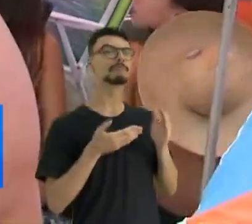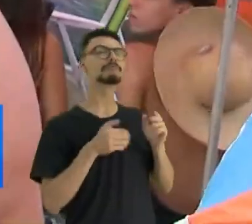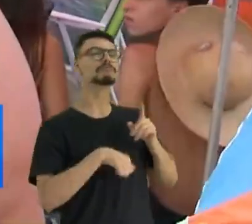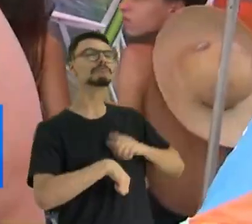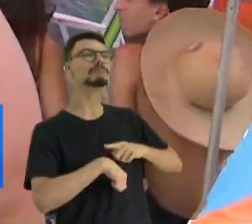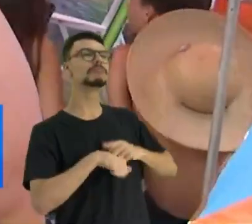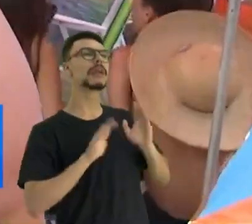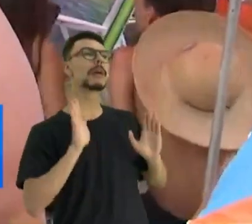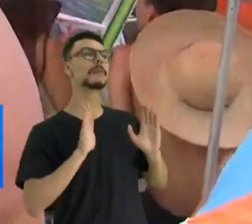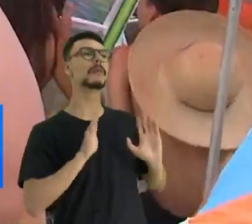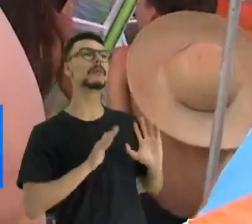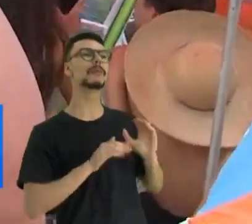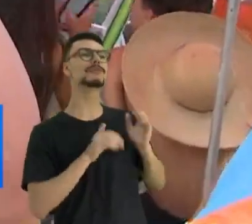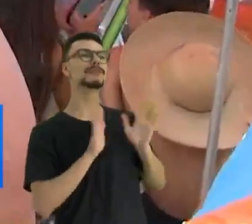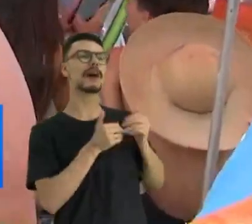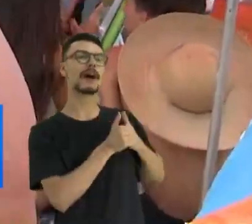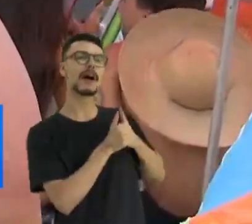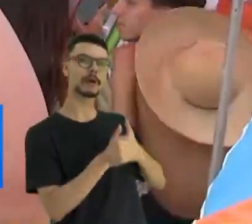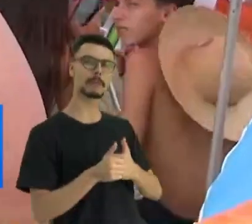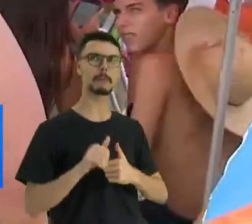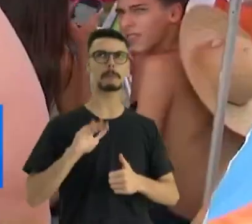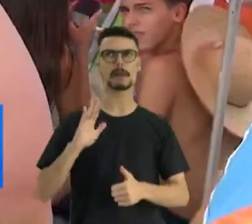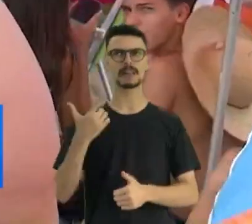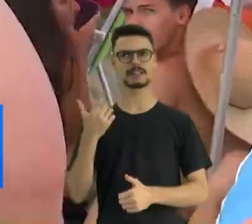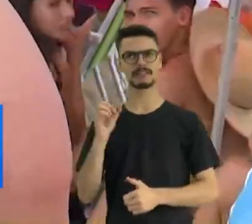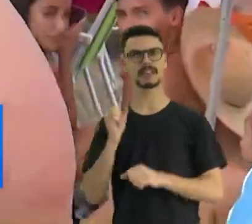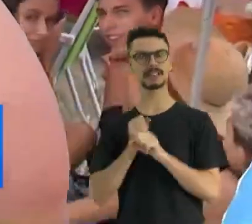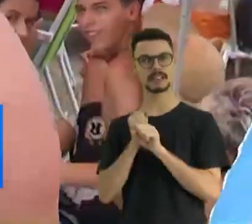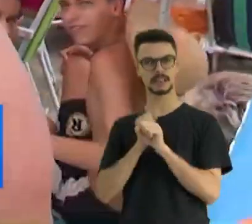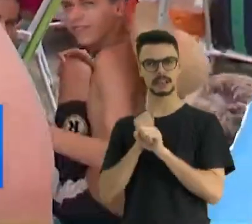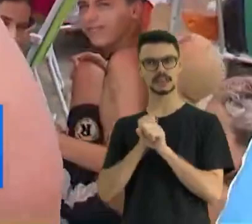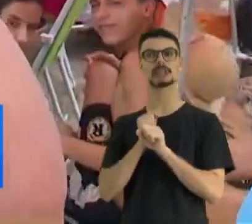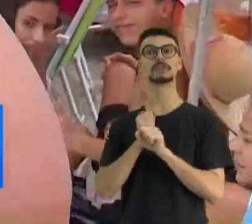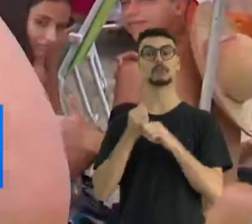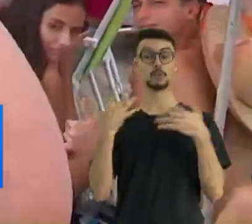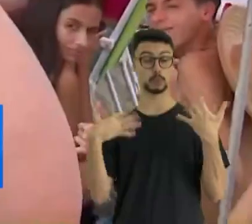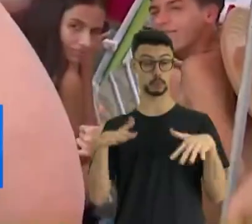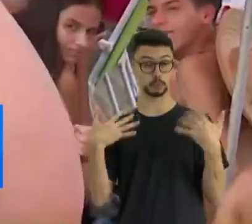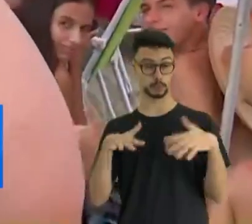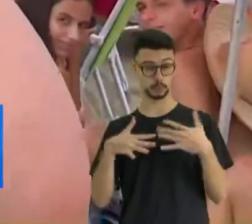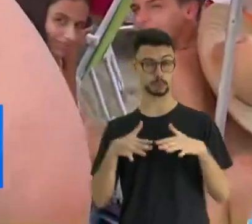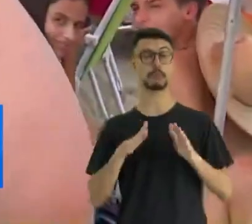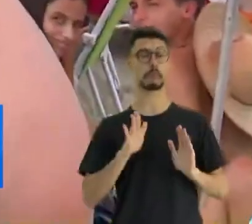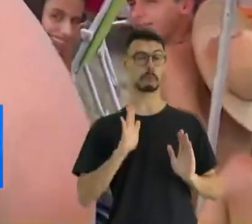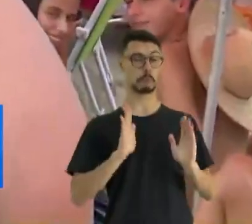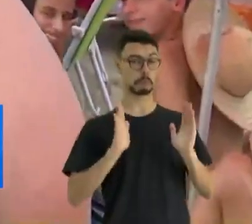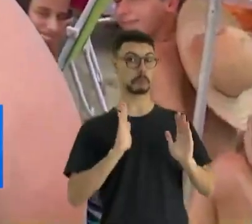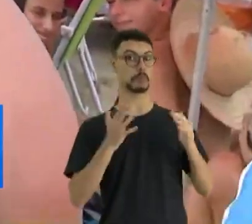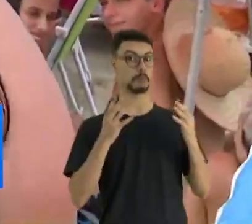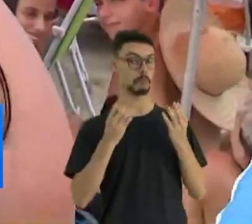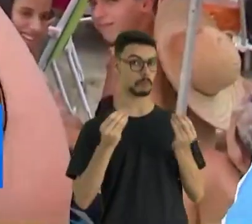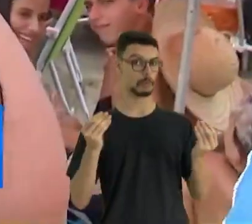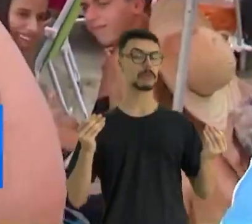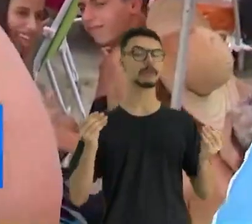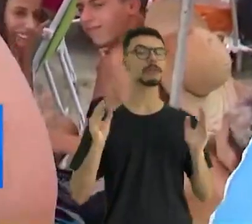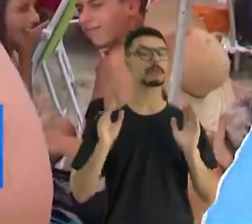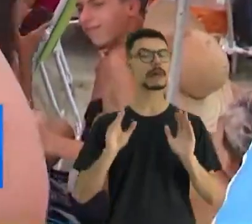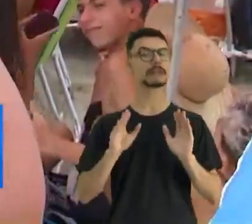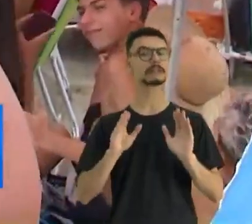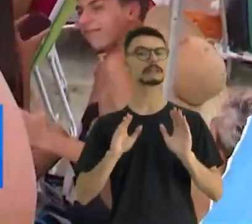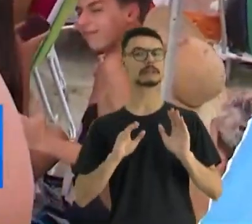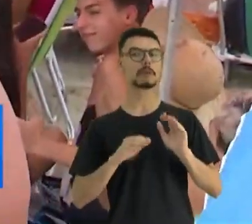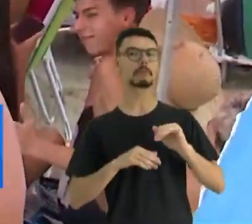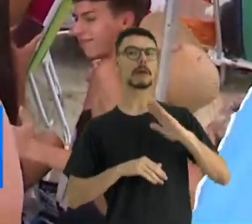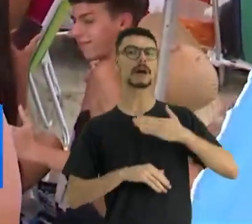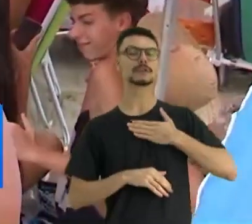dupla Jorge e Matheus? Há mais de 20 anos, mais ou menos. Bastante tempo. Bastante. Uhum. E me diz uma coisa, tem alguma música